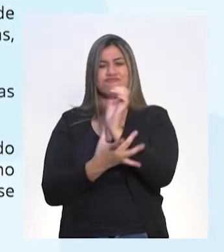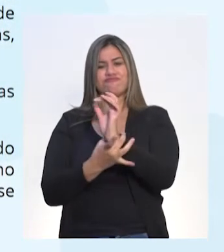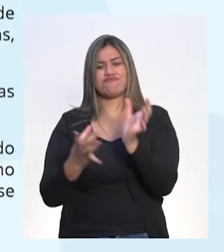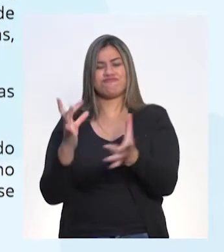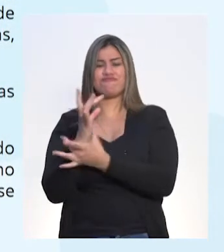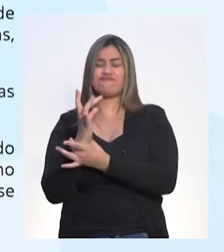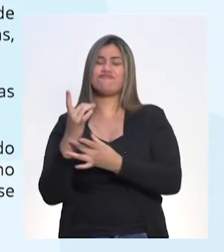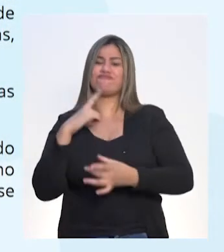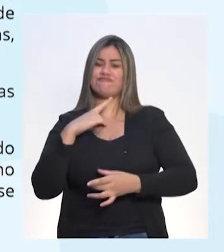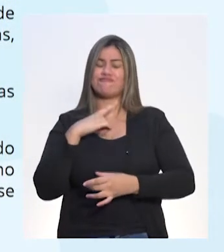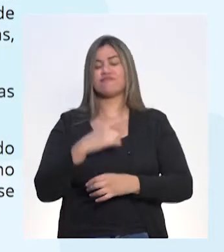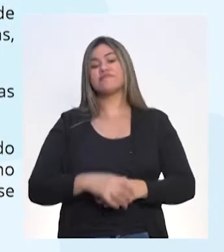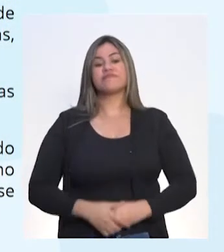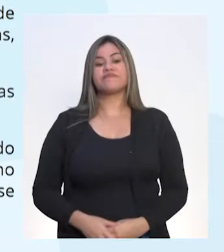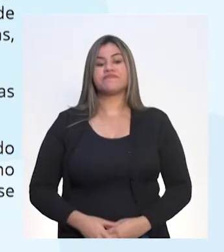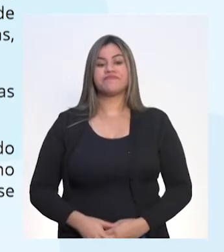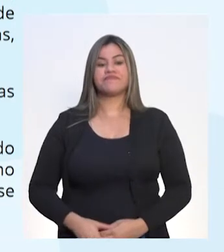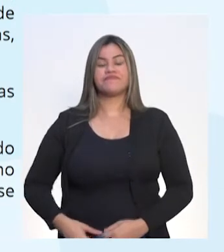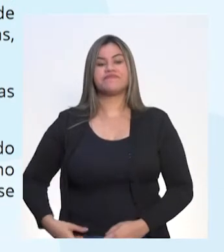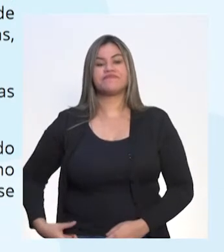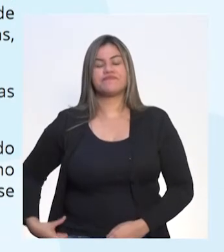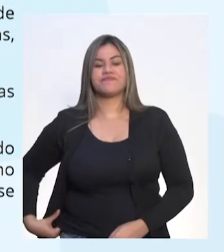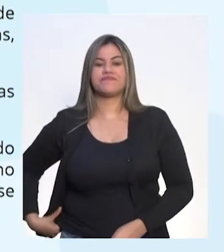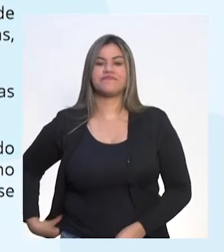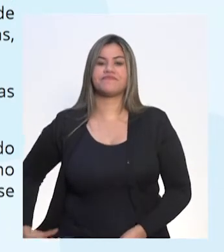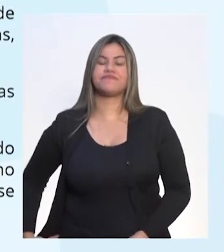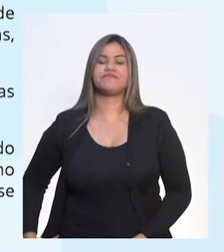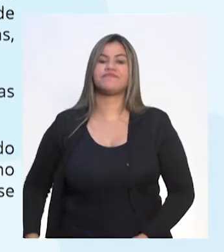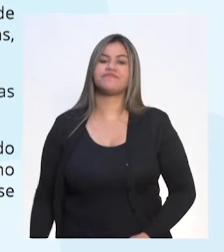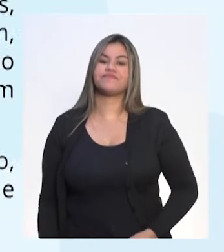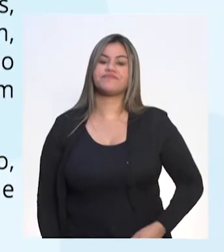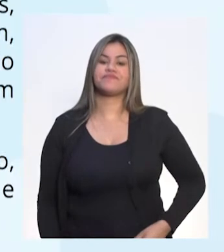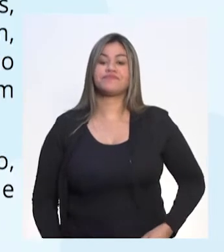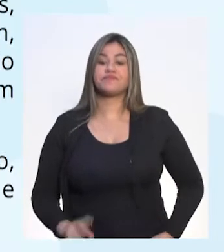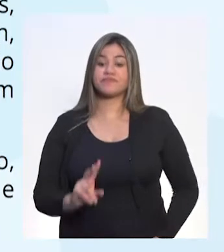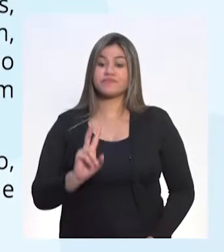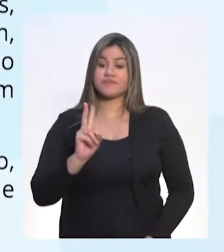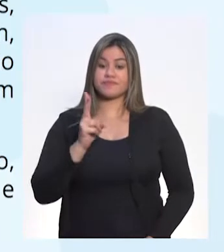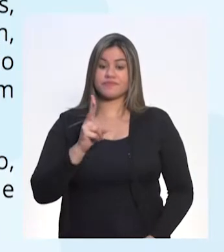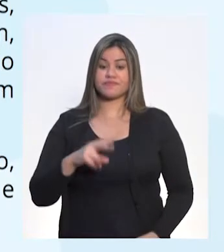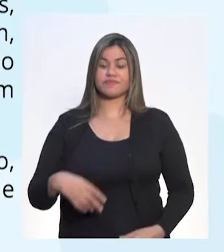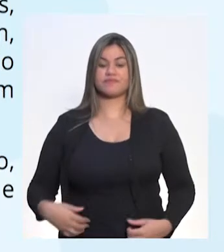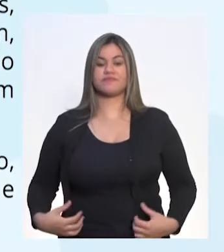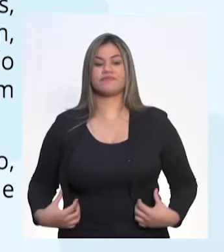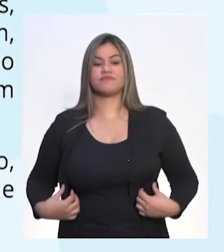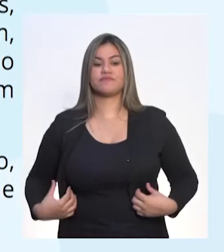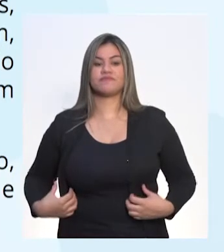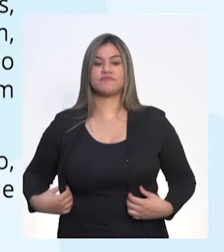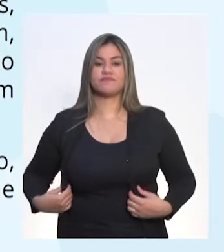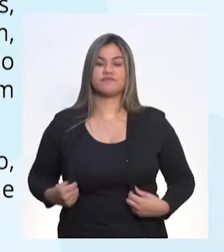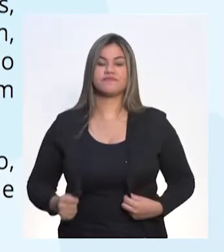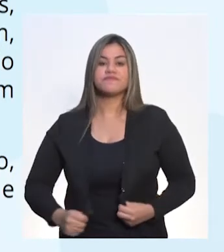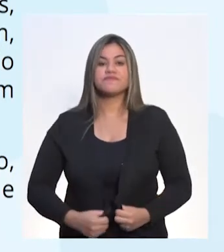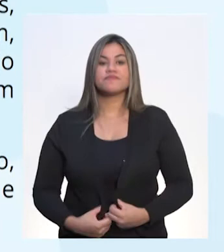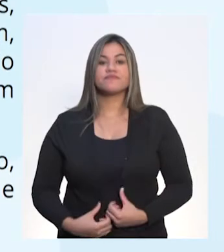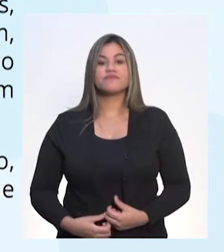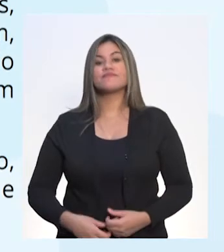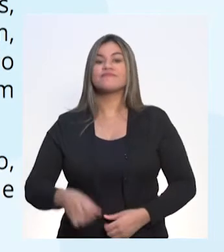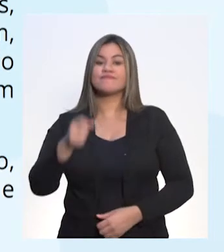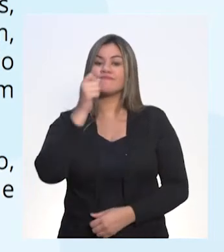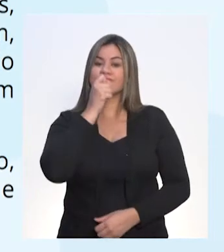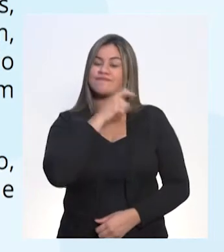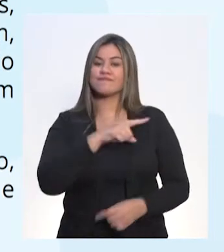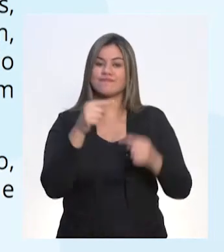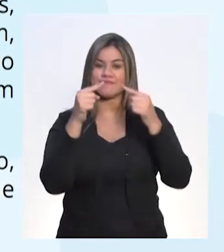Rei. Então, vamos lá, gente. Continuando aqui, tá? Então, gente, a comédia tem por